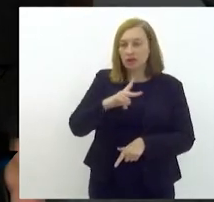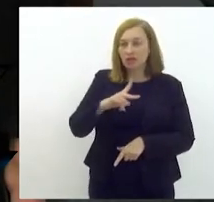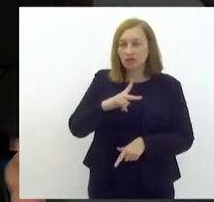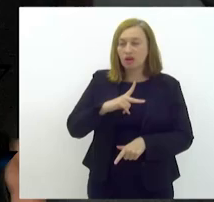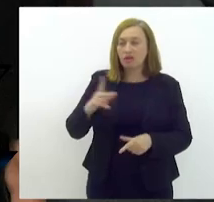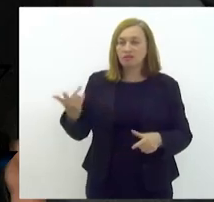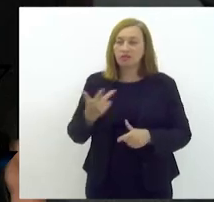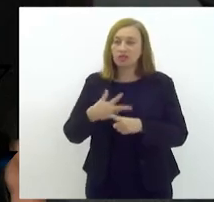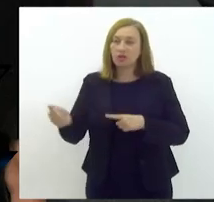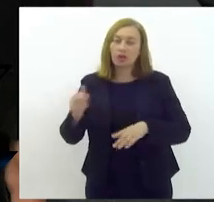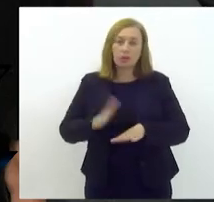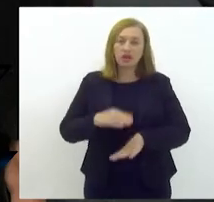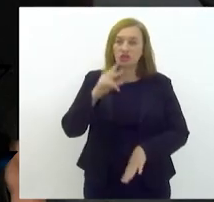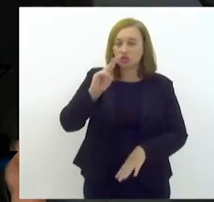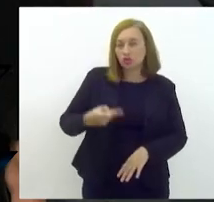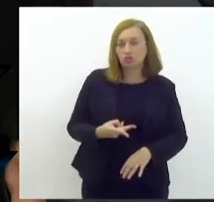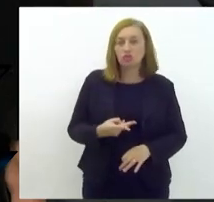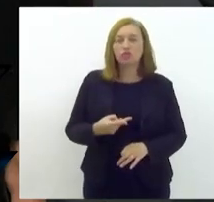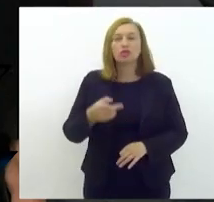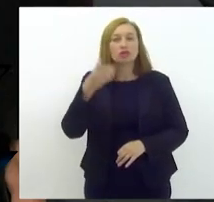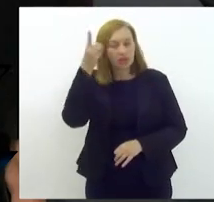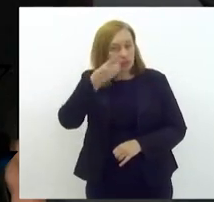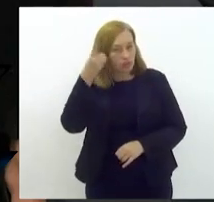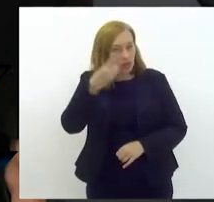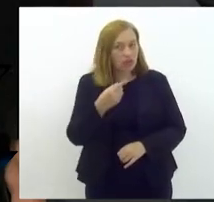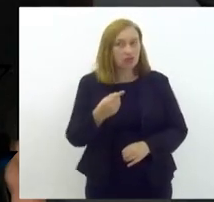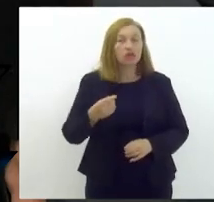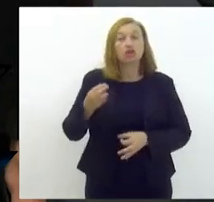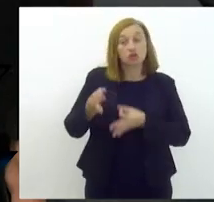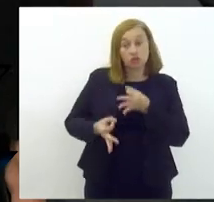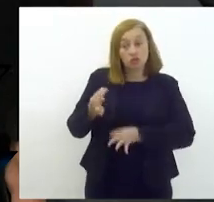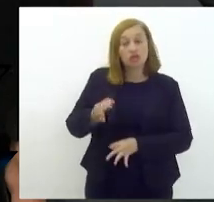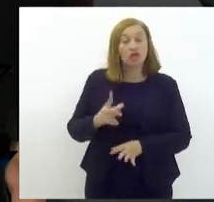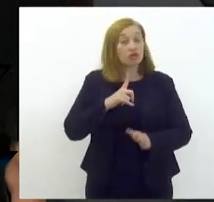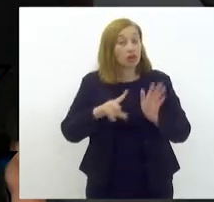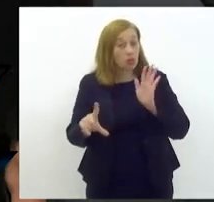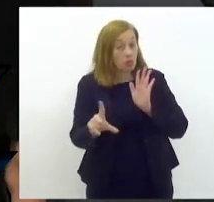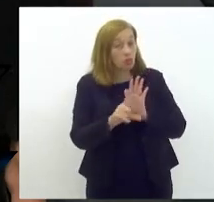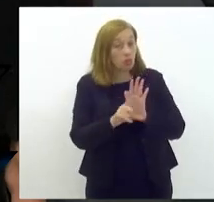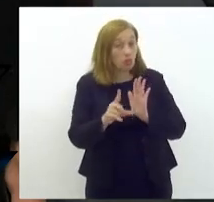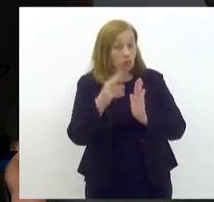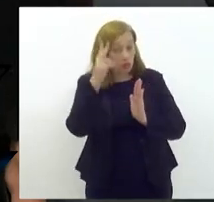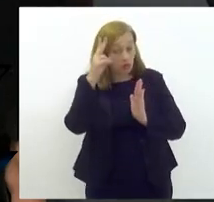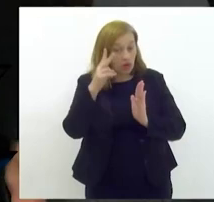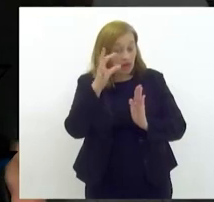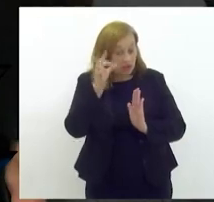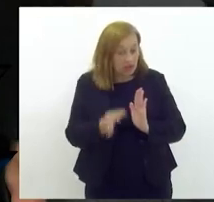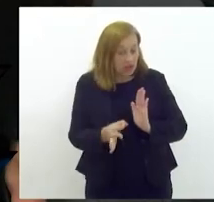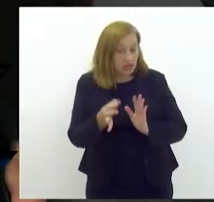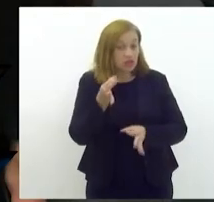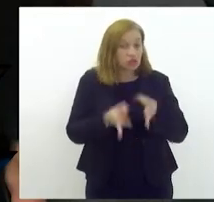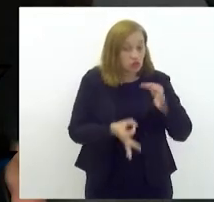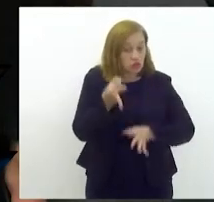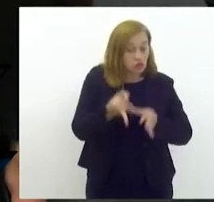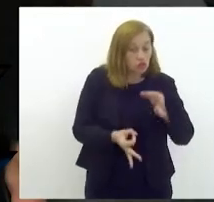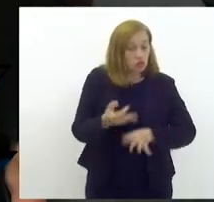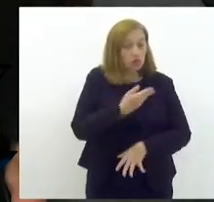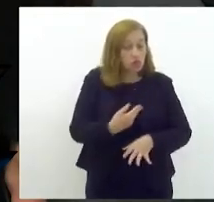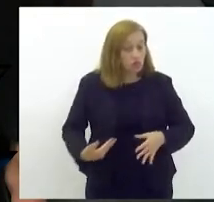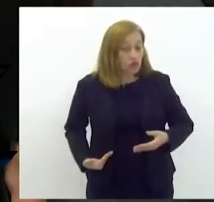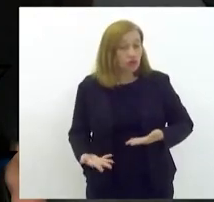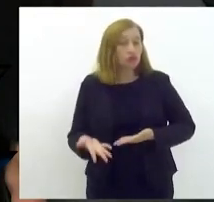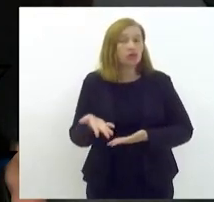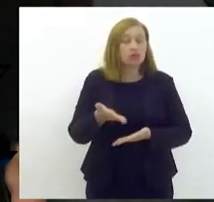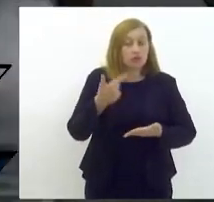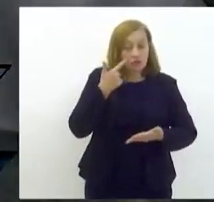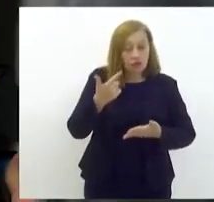dois mil Deputado é sinal de que no judiciário tem uma leitura de que é justo o governo tem que buscar uma mediação tem que